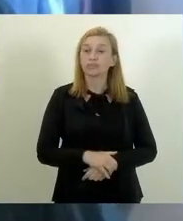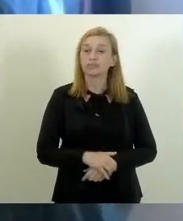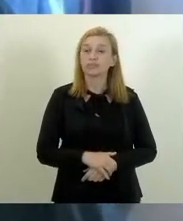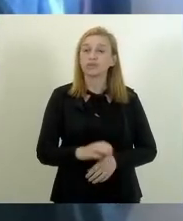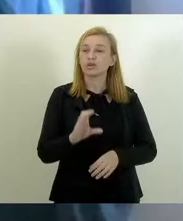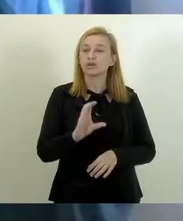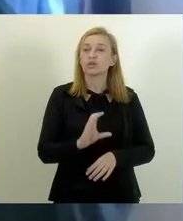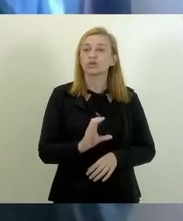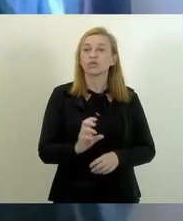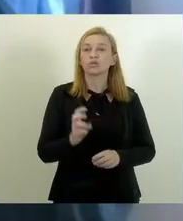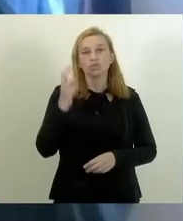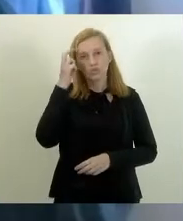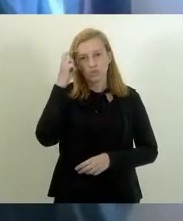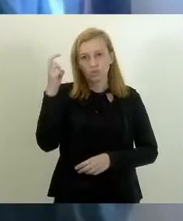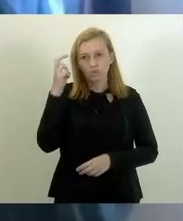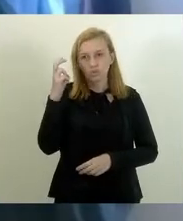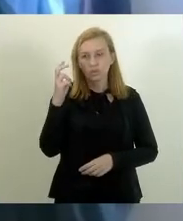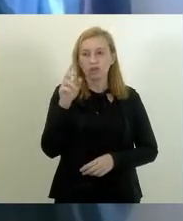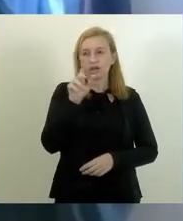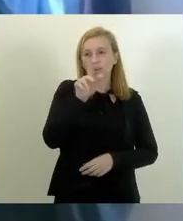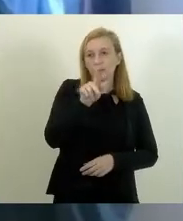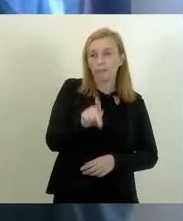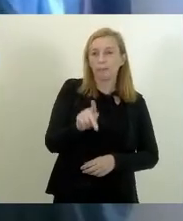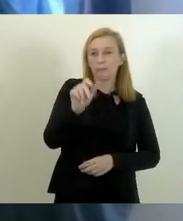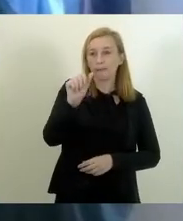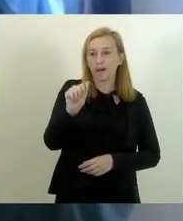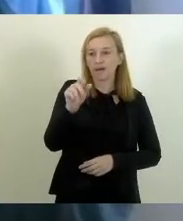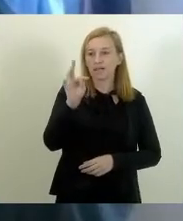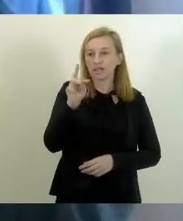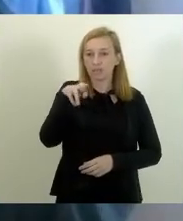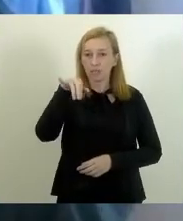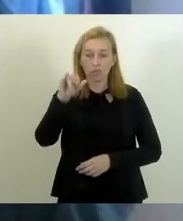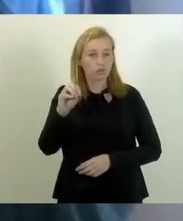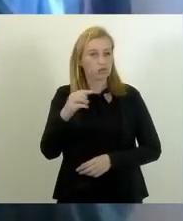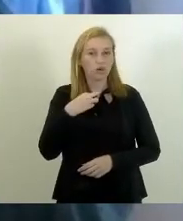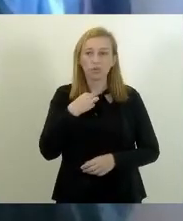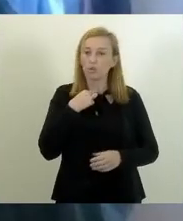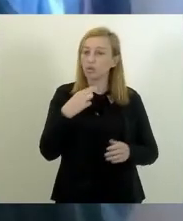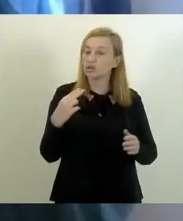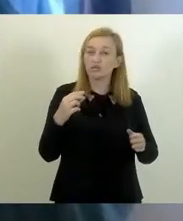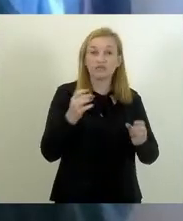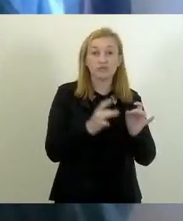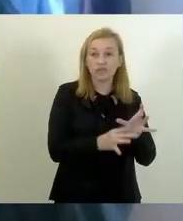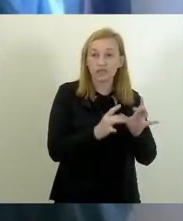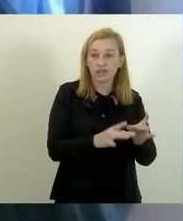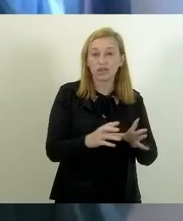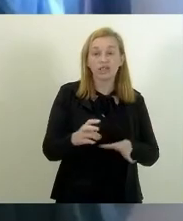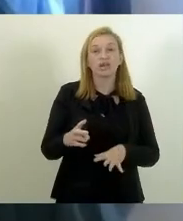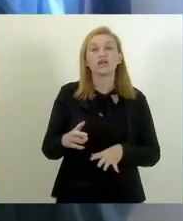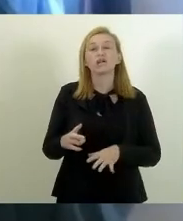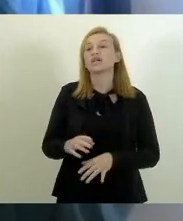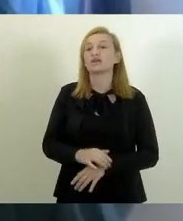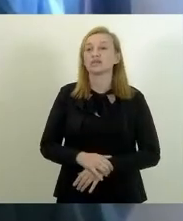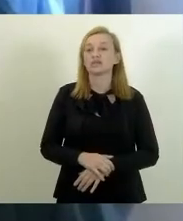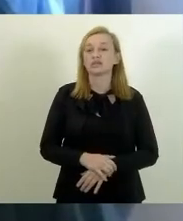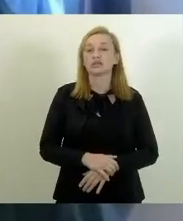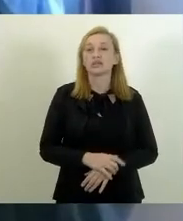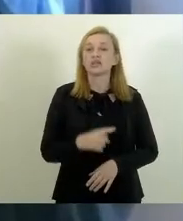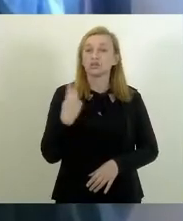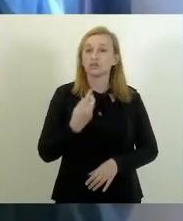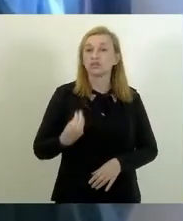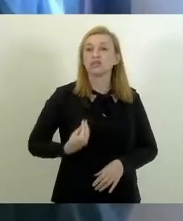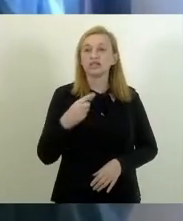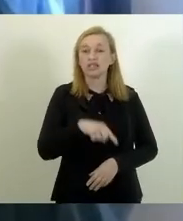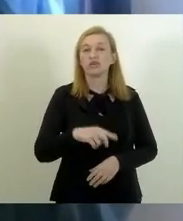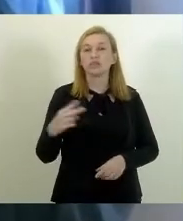Cultura é patrimônio. Patrimônio não se vende, cultura não se rende. Nós estamos aqui para